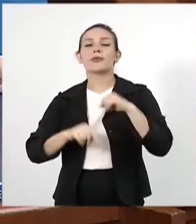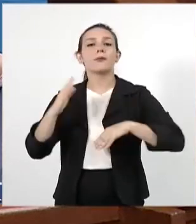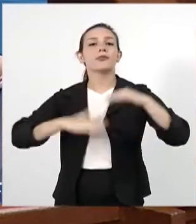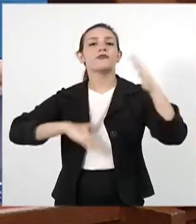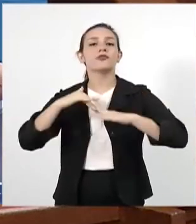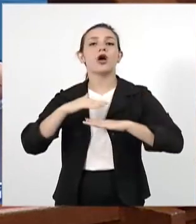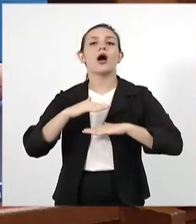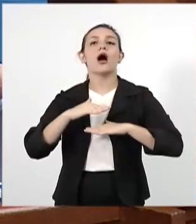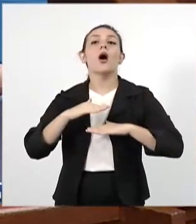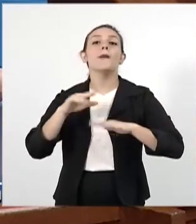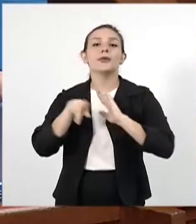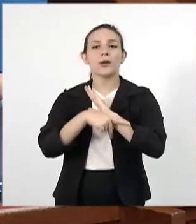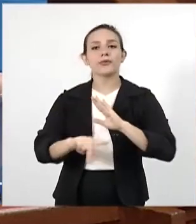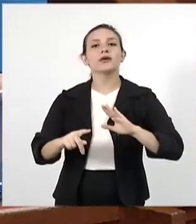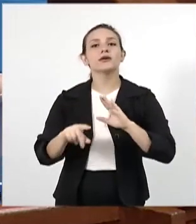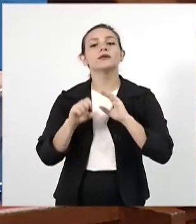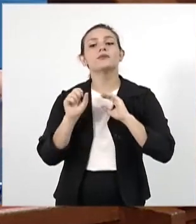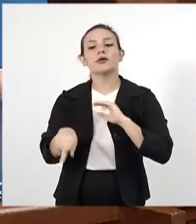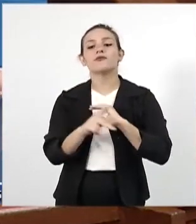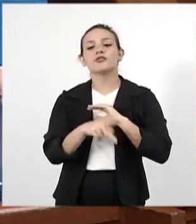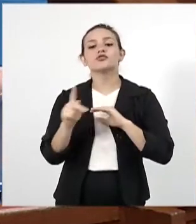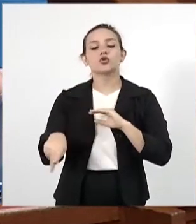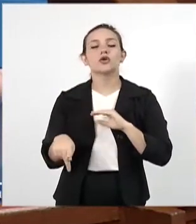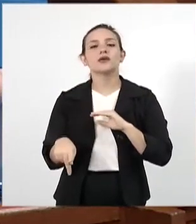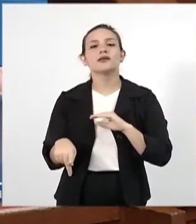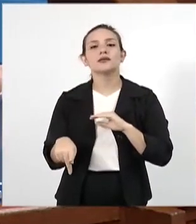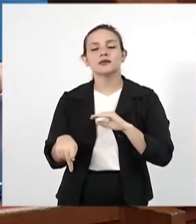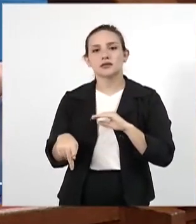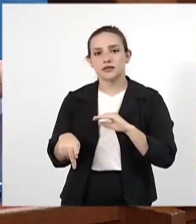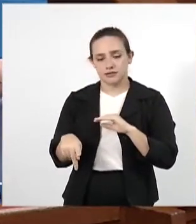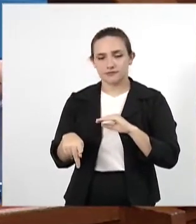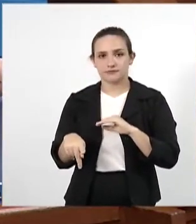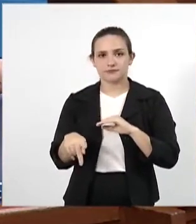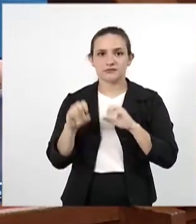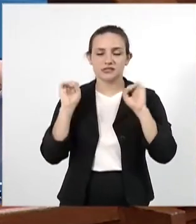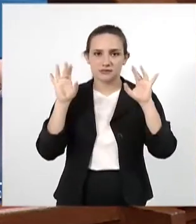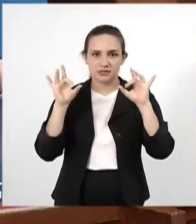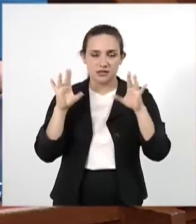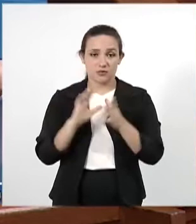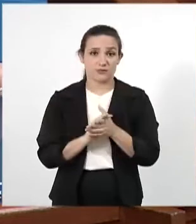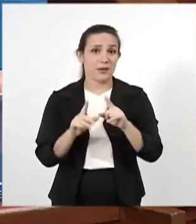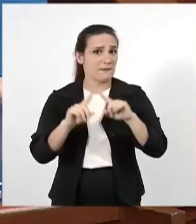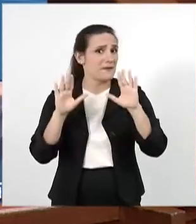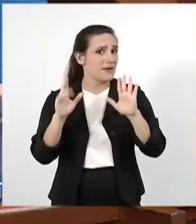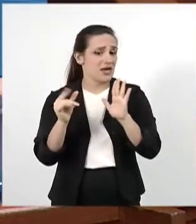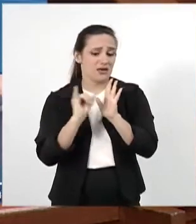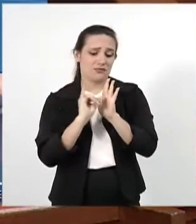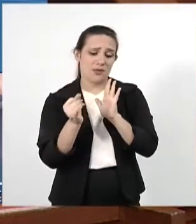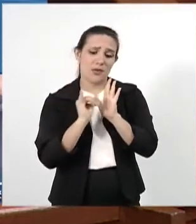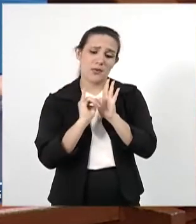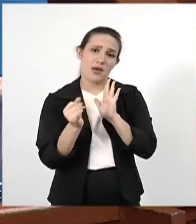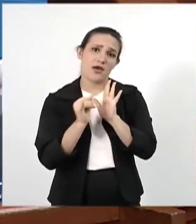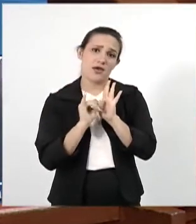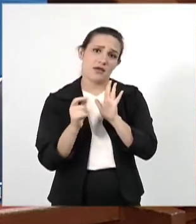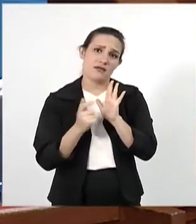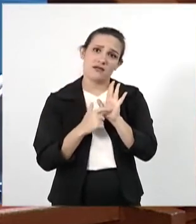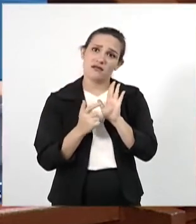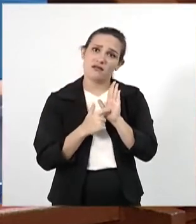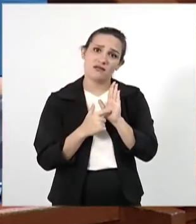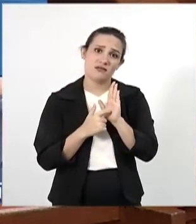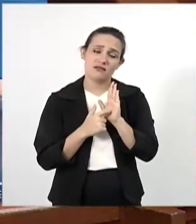de profissionais para a função docente temporária, e o edital do certame